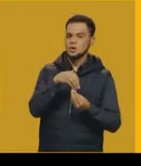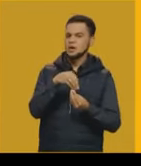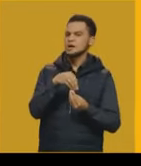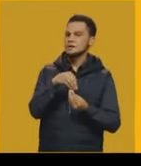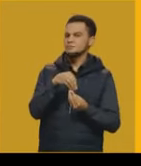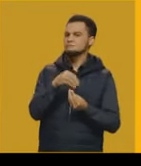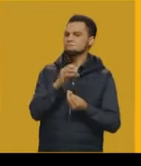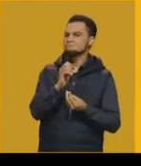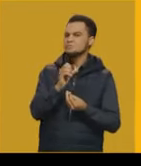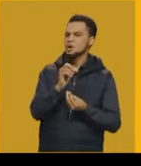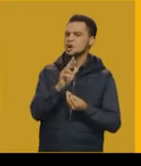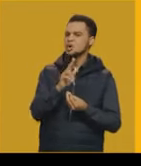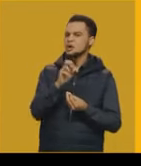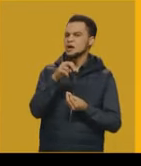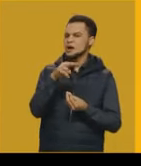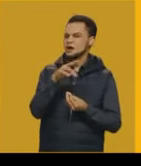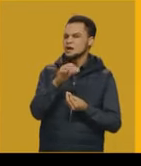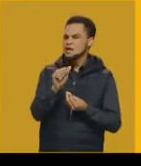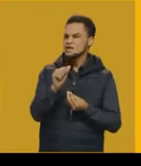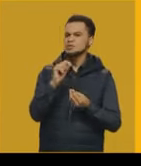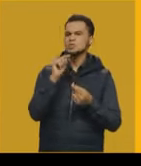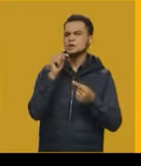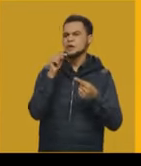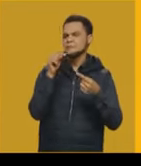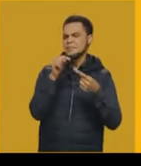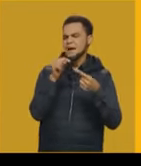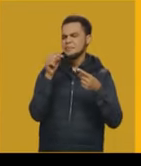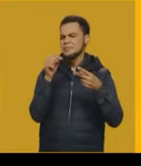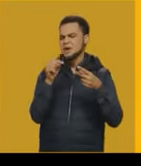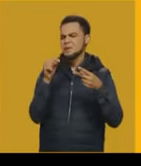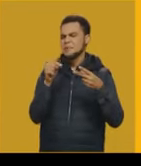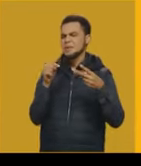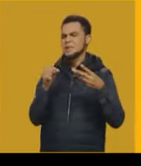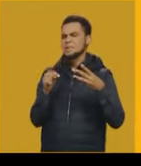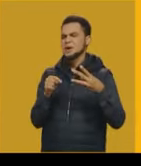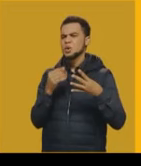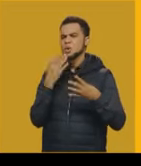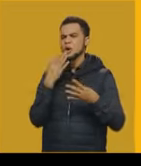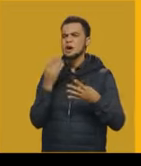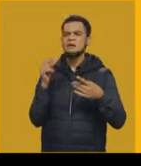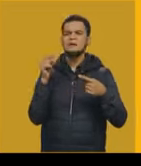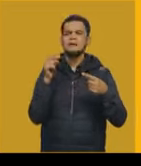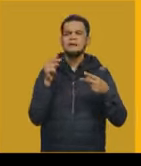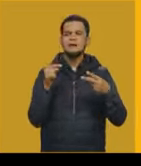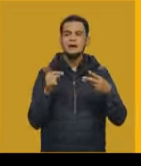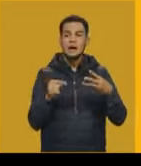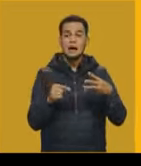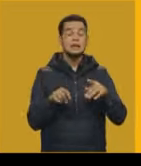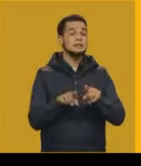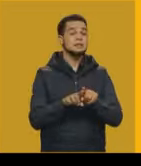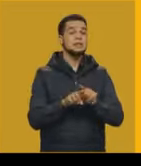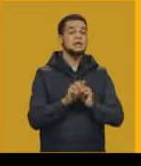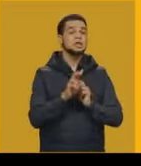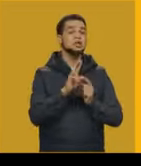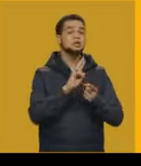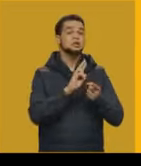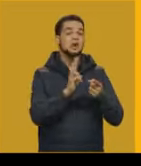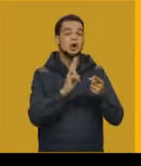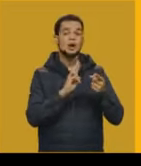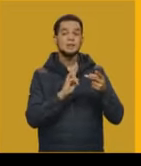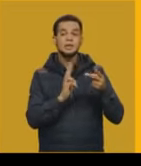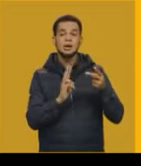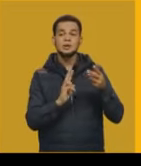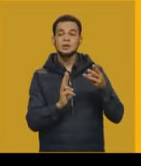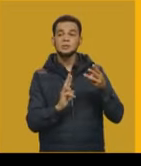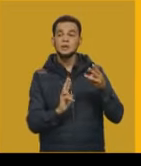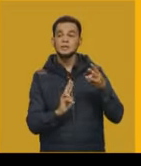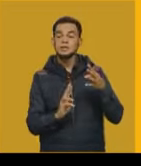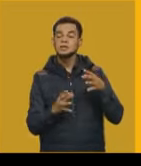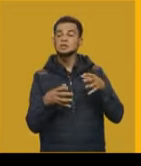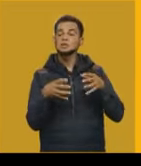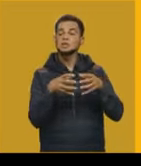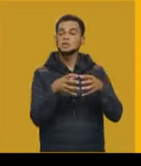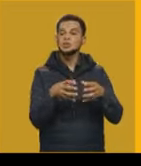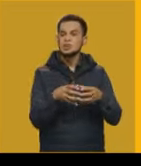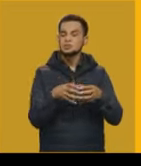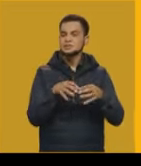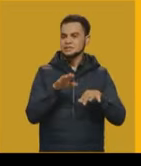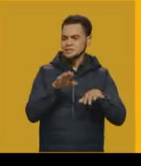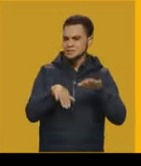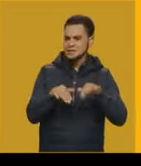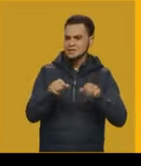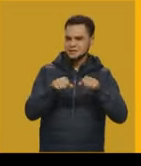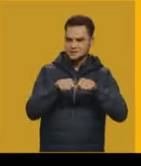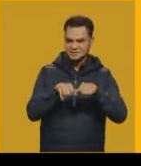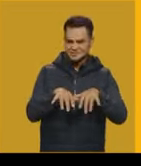quais são os alcanos, alcenos e alcinos e nomear esses grupos funcionais de acordo com as suas